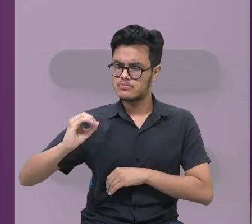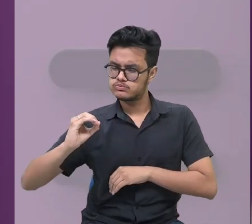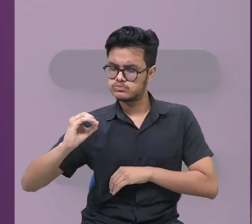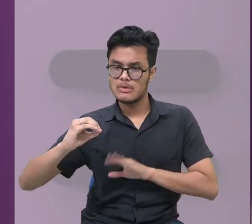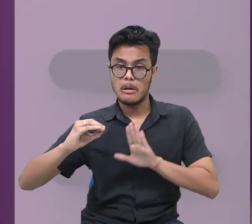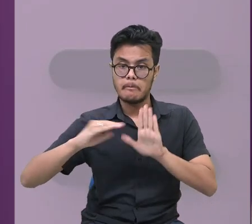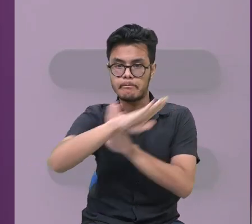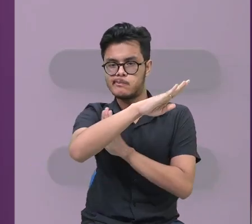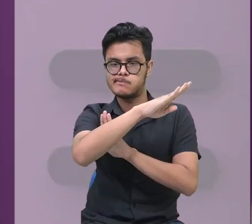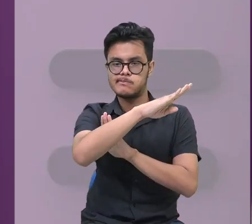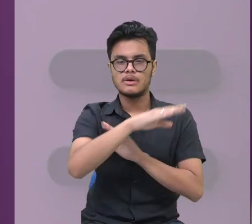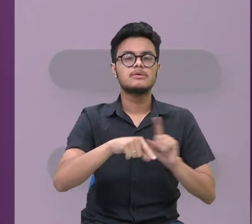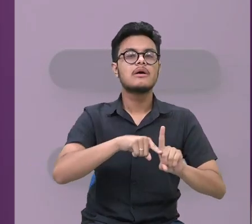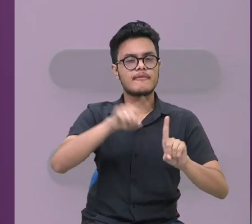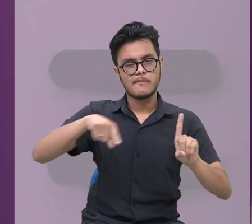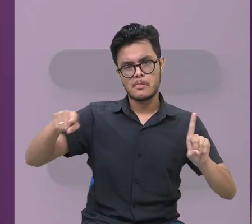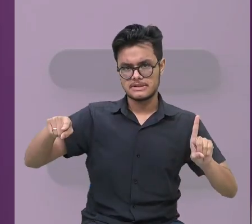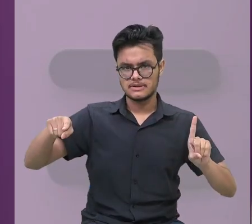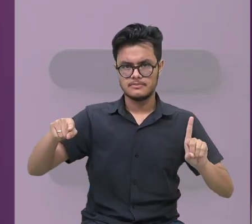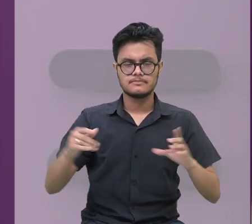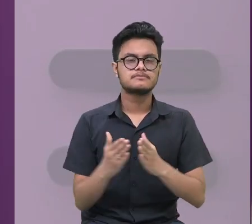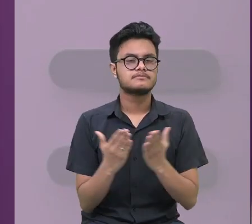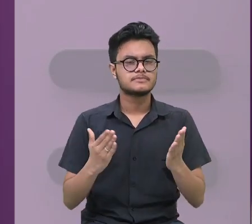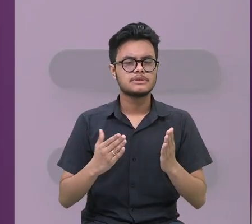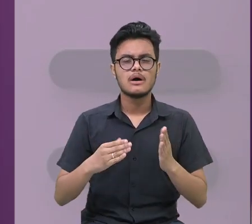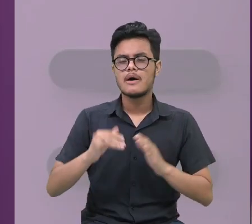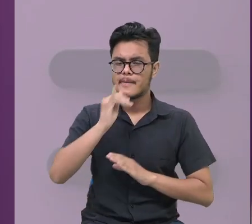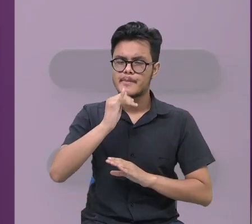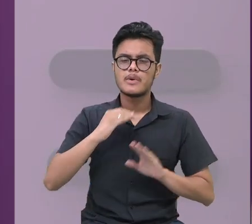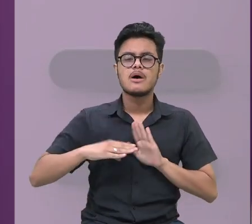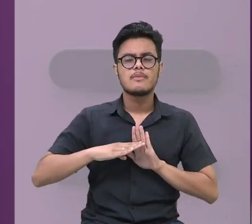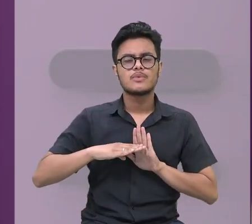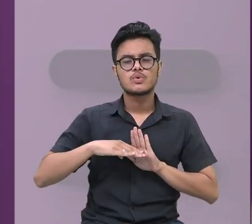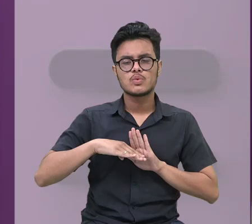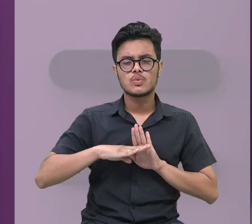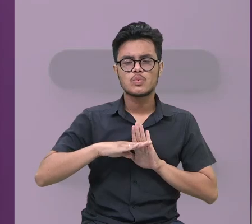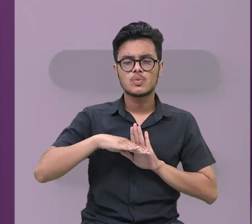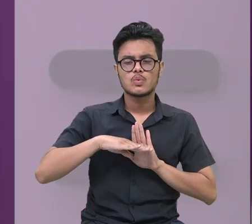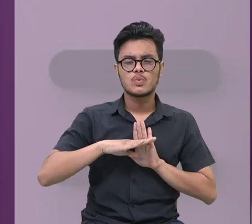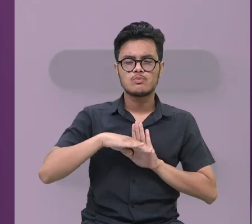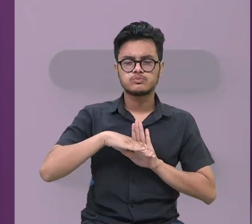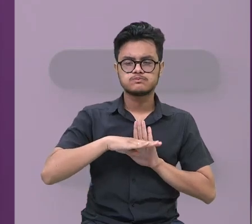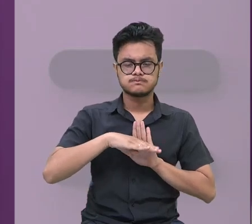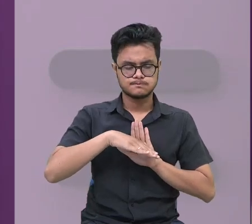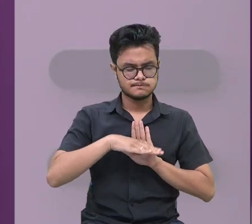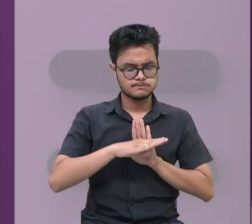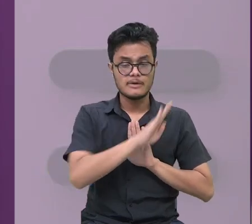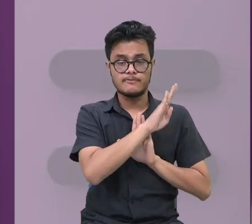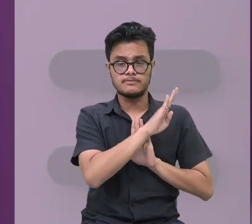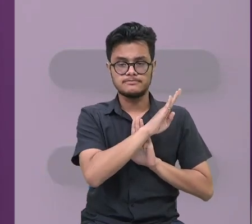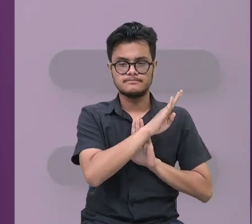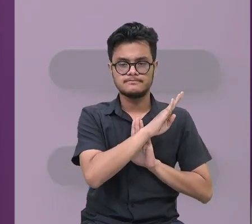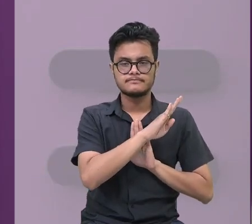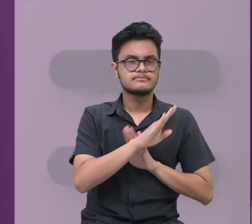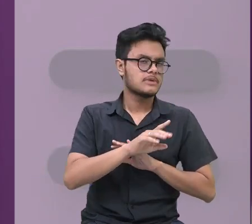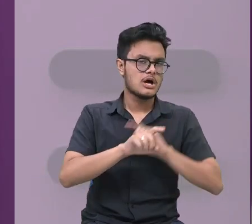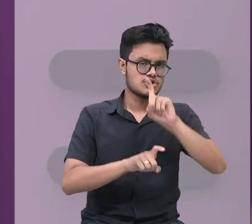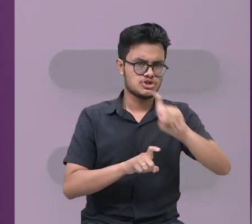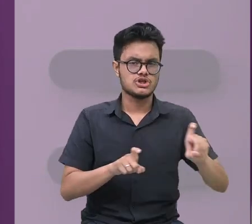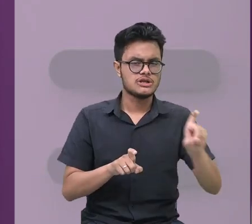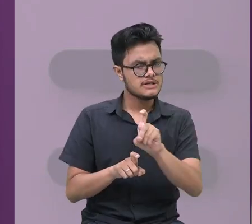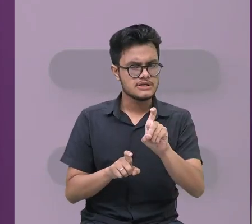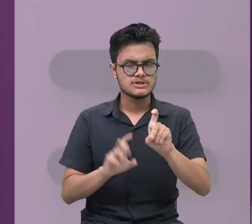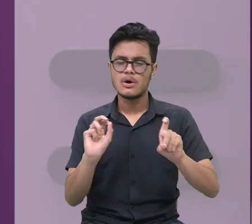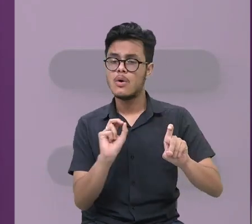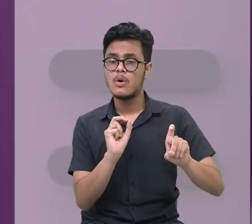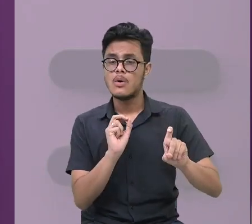um gráfico ali, né? Ele começa a crescer devagarinho, e aí dependendo do valor que você atribuir a x, e claro, dependendo